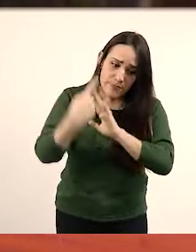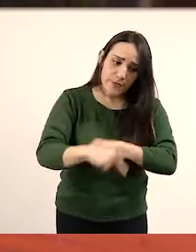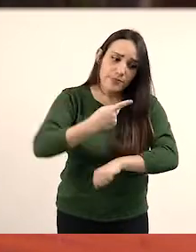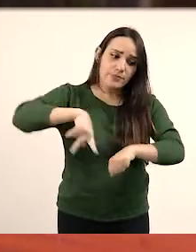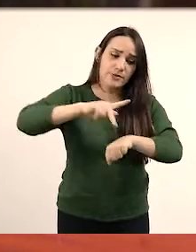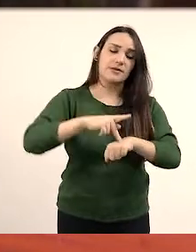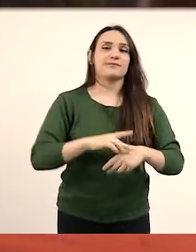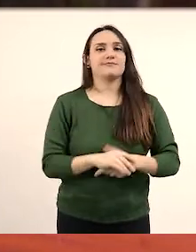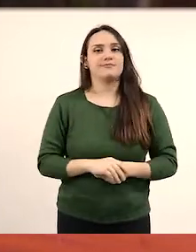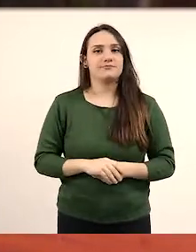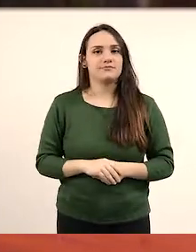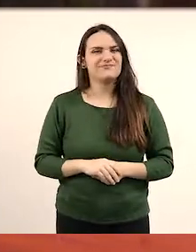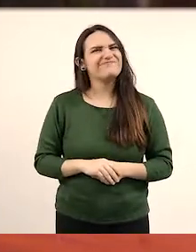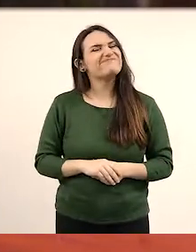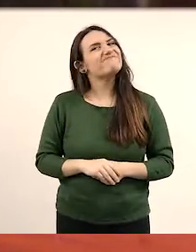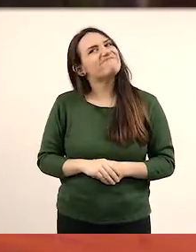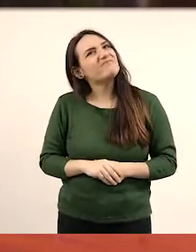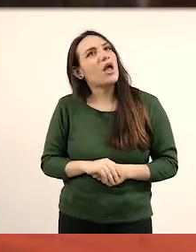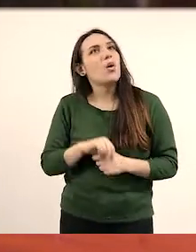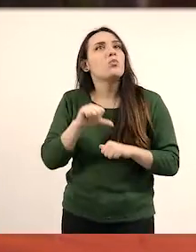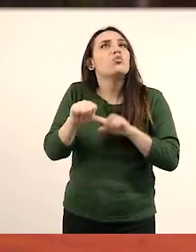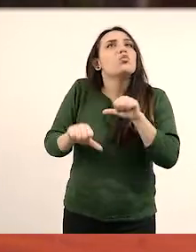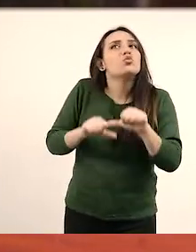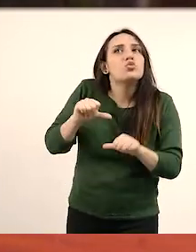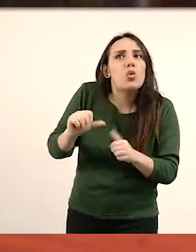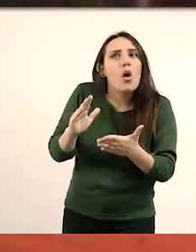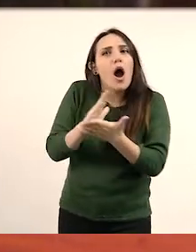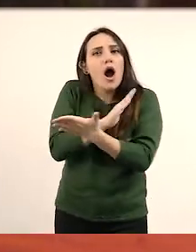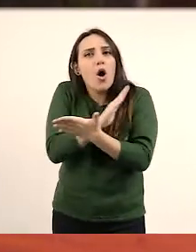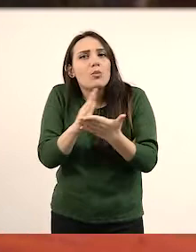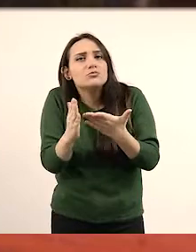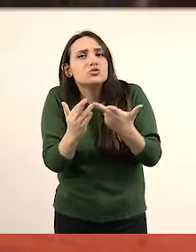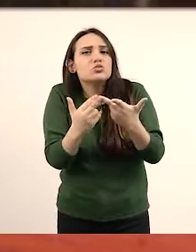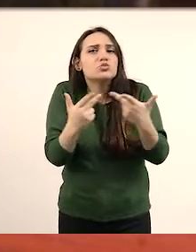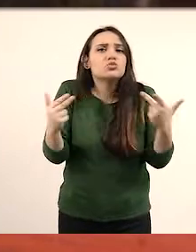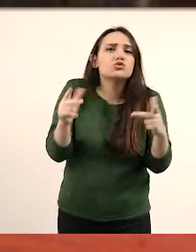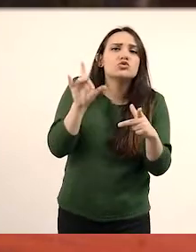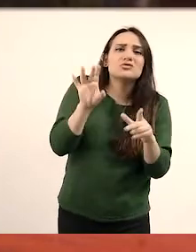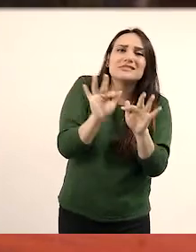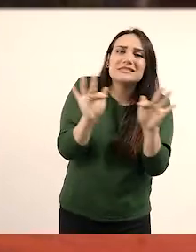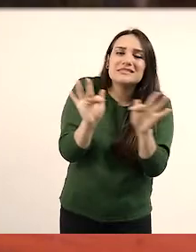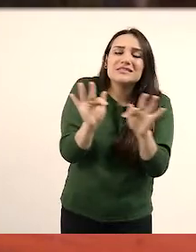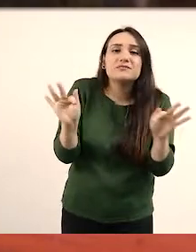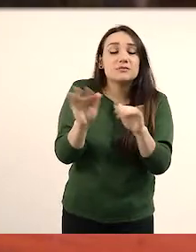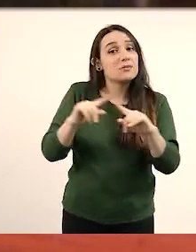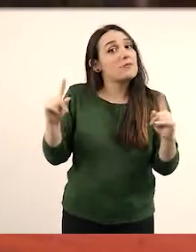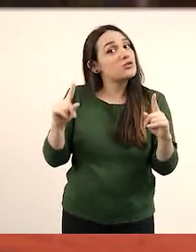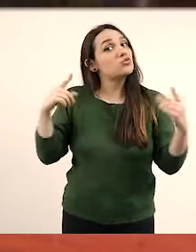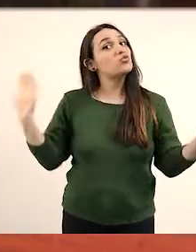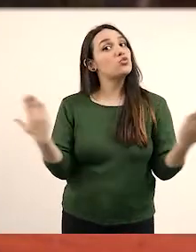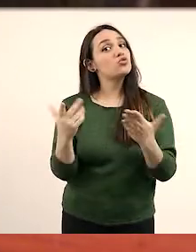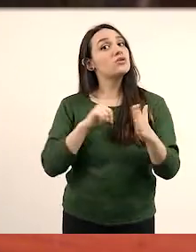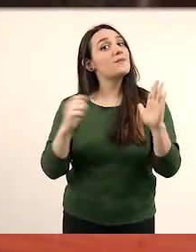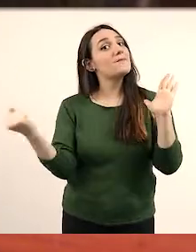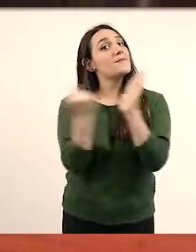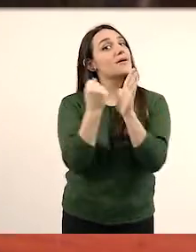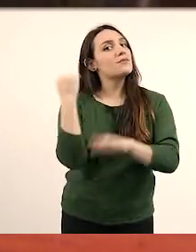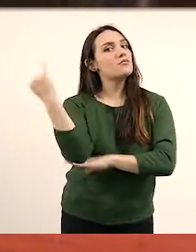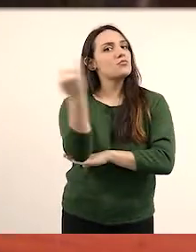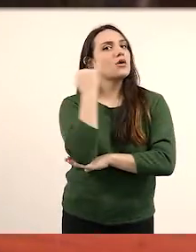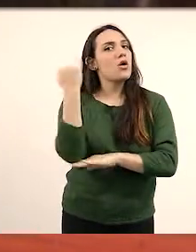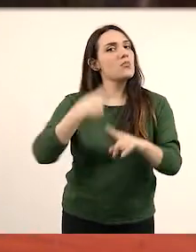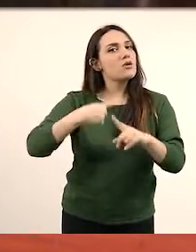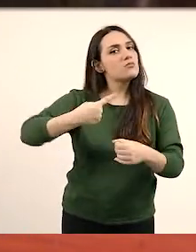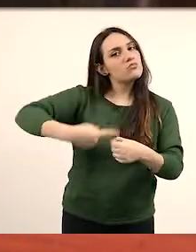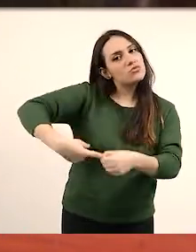federativo. Embora na prática não tenha alterado tanto, mas tem um significado. Os municípios